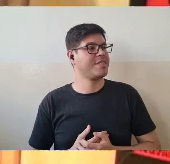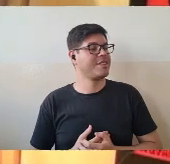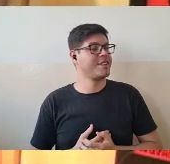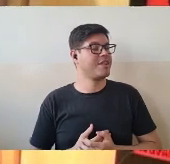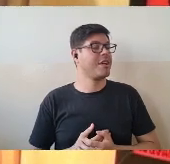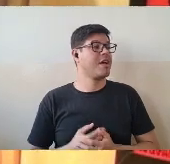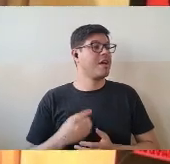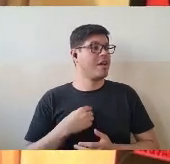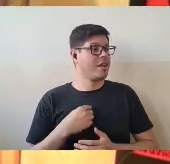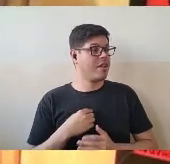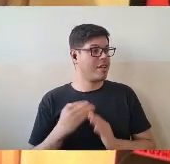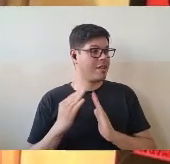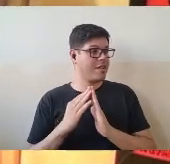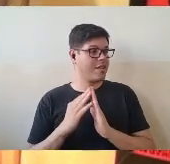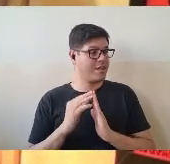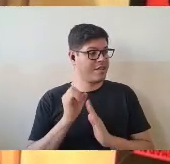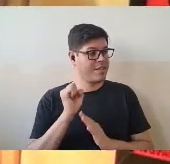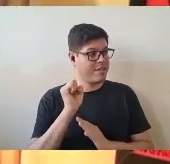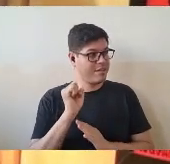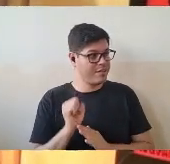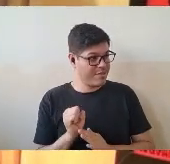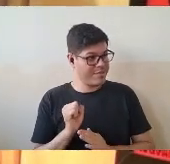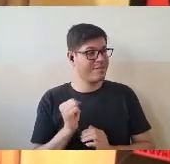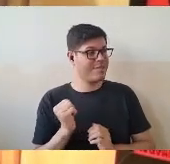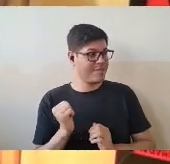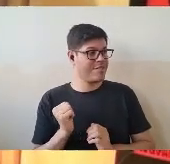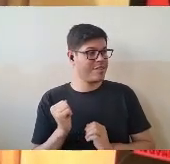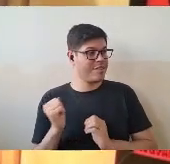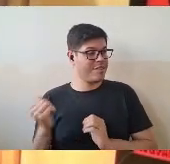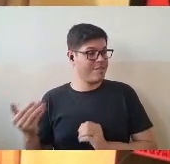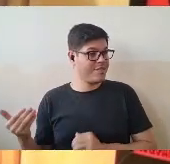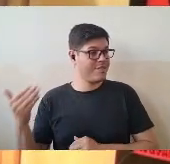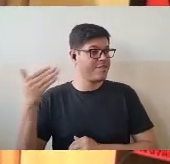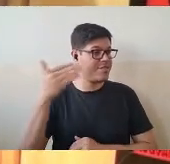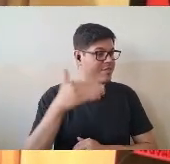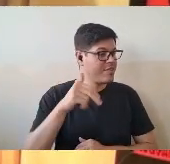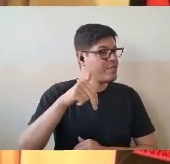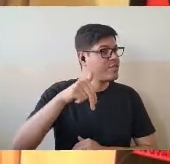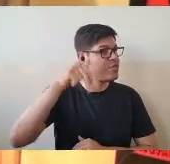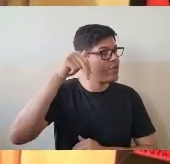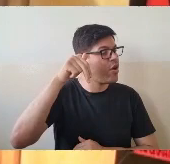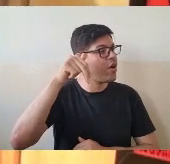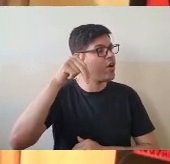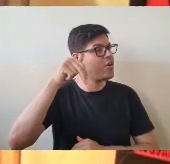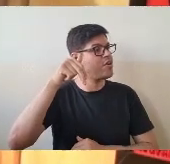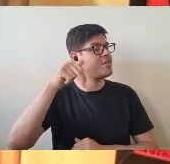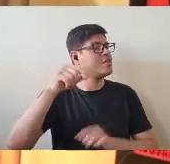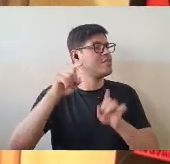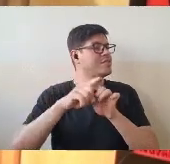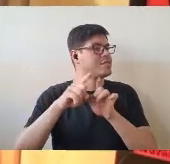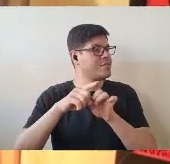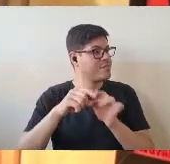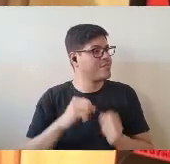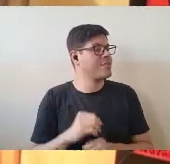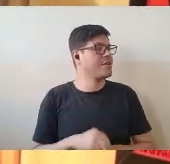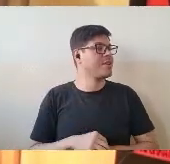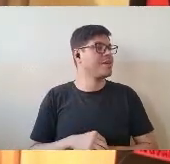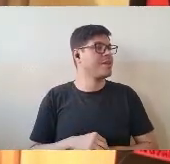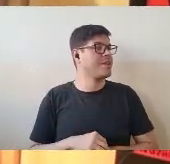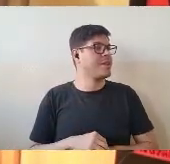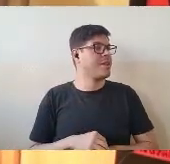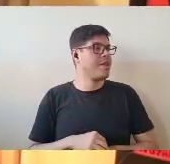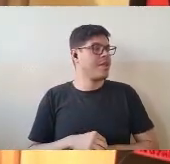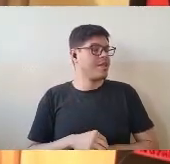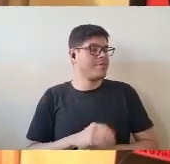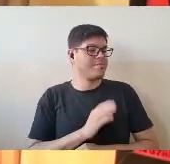estendendo. Sim, É difícil até de parar. sim. E quem me cutuca é o pessoal aí da